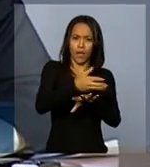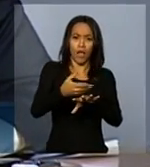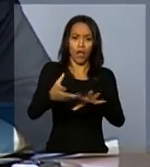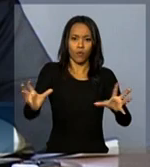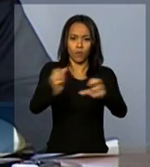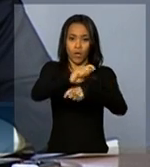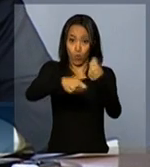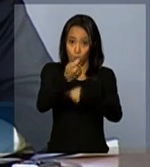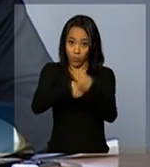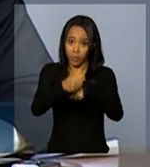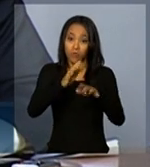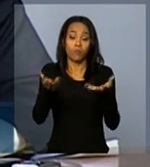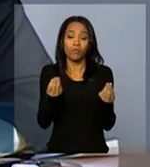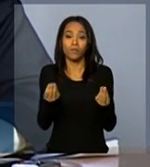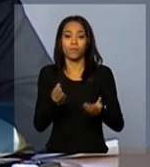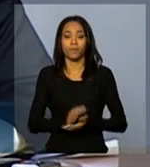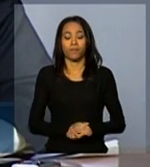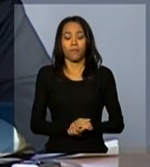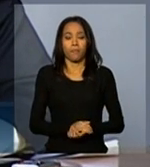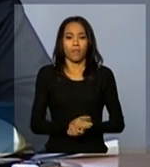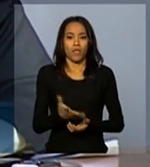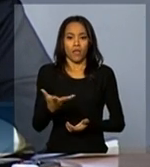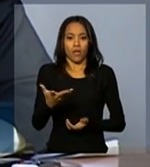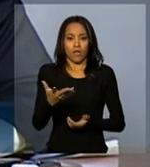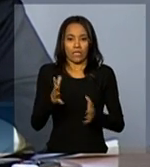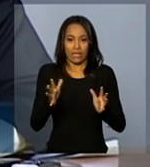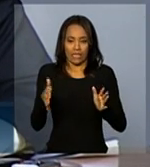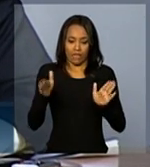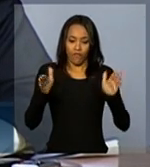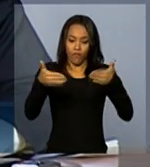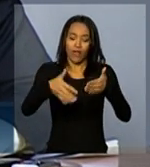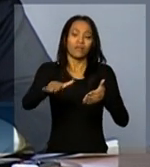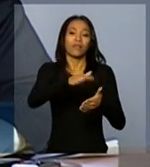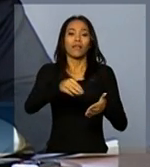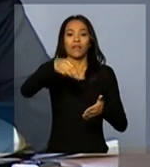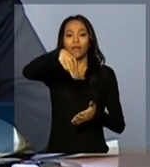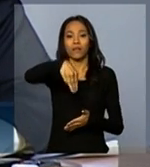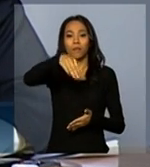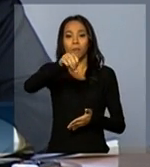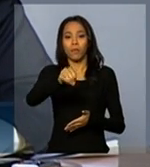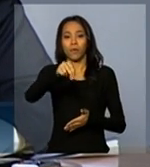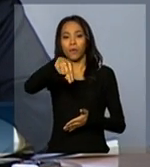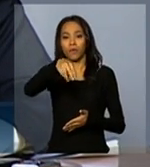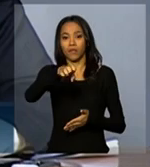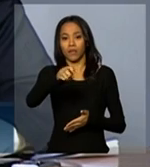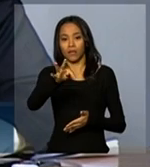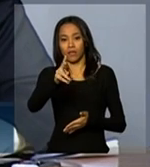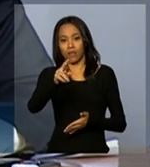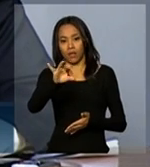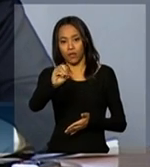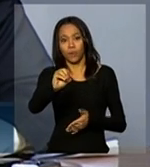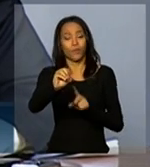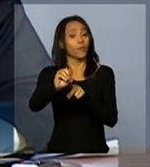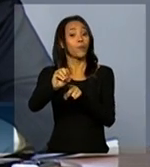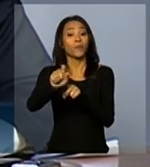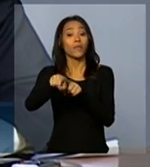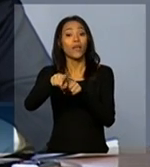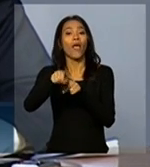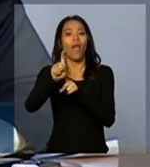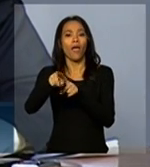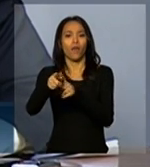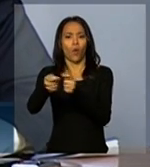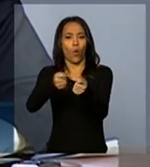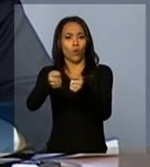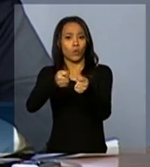O aperto monetário tem um aspecto benéfico, que é controlar a inflação